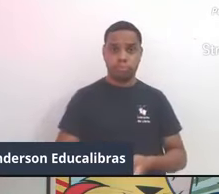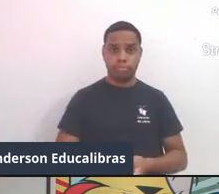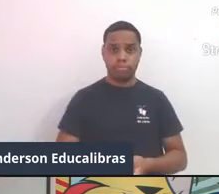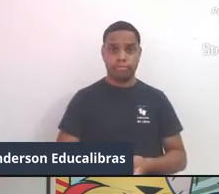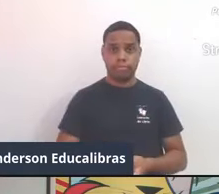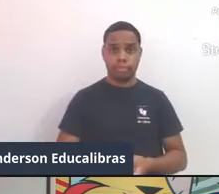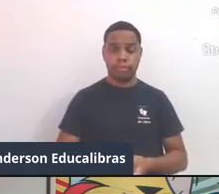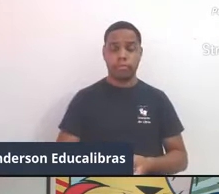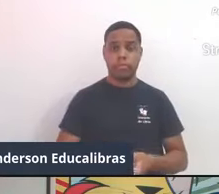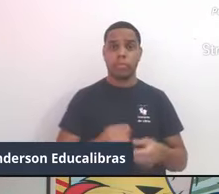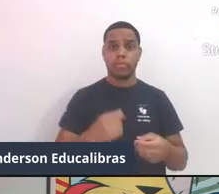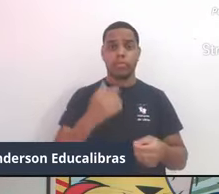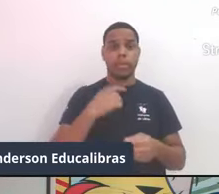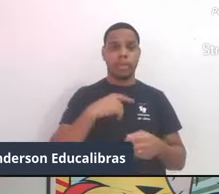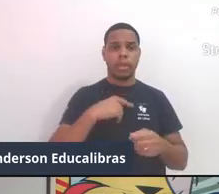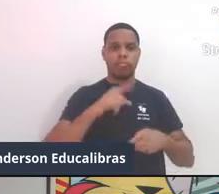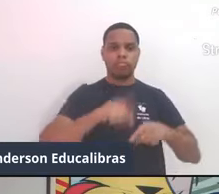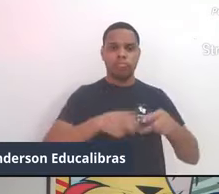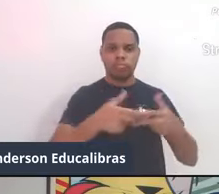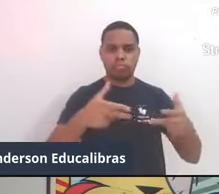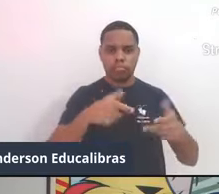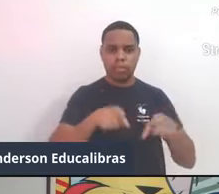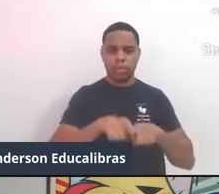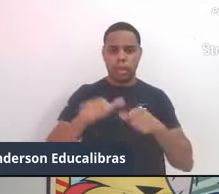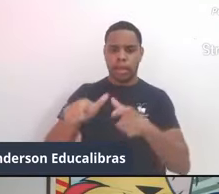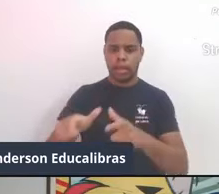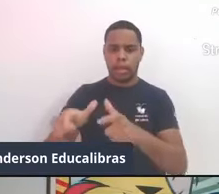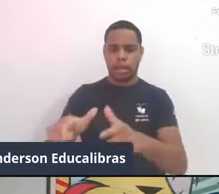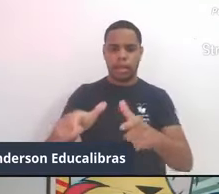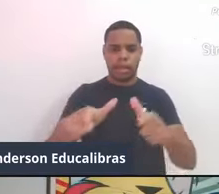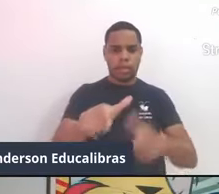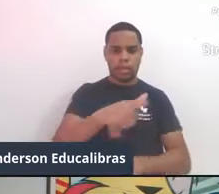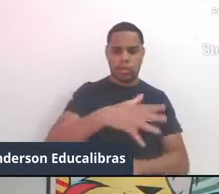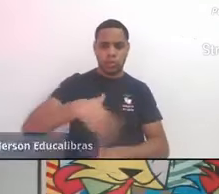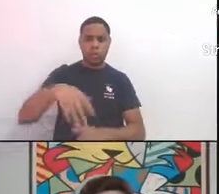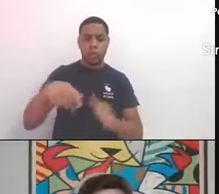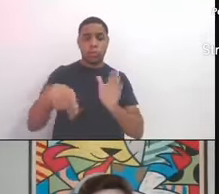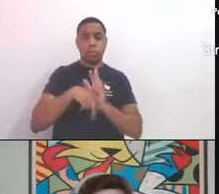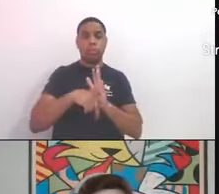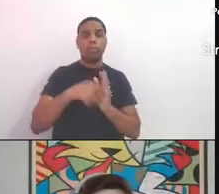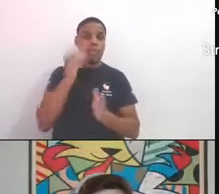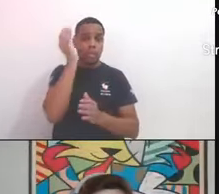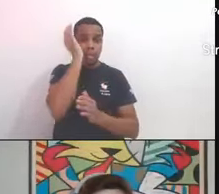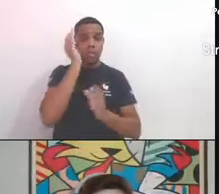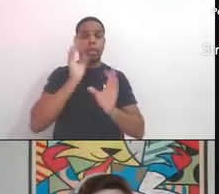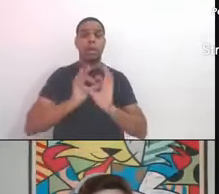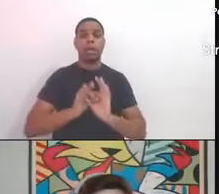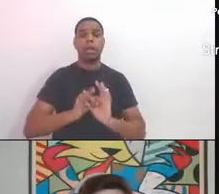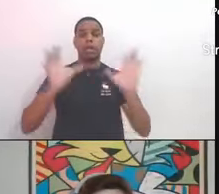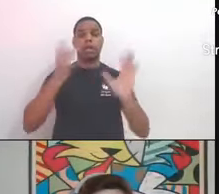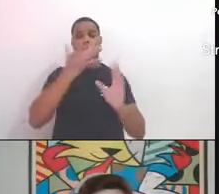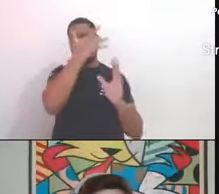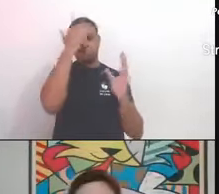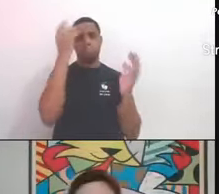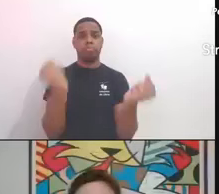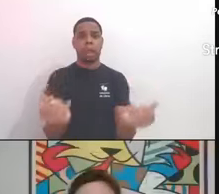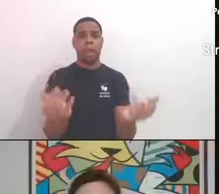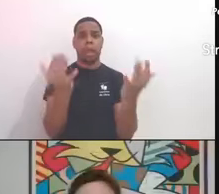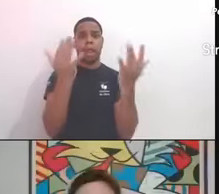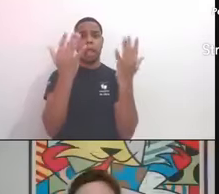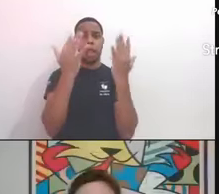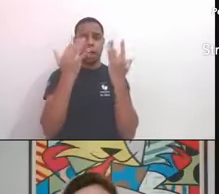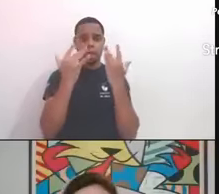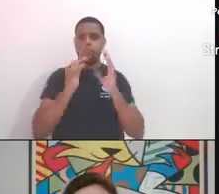que seus equipamentos, suas áreas, tudo que tem, seja colocado à disposição da clientela, seja colocado à disposição